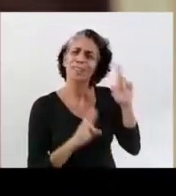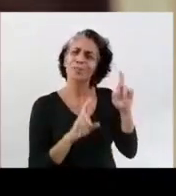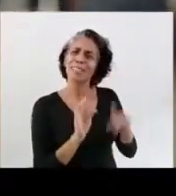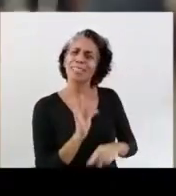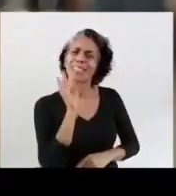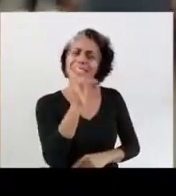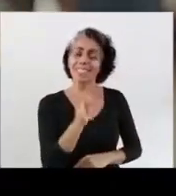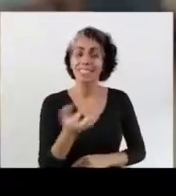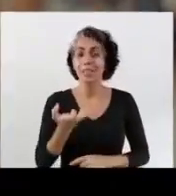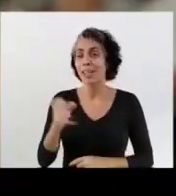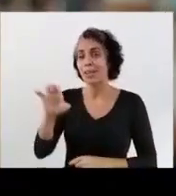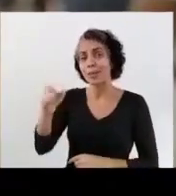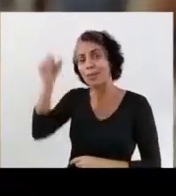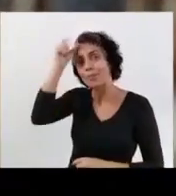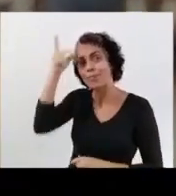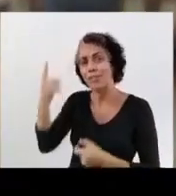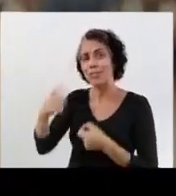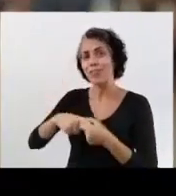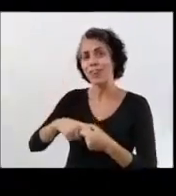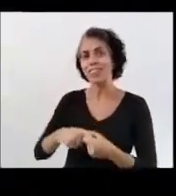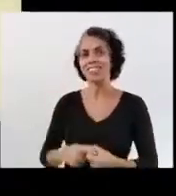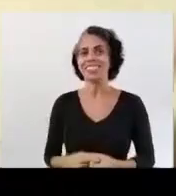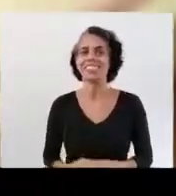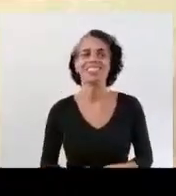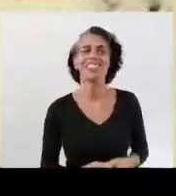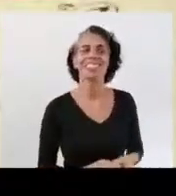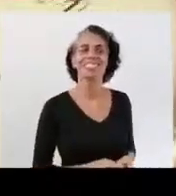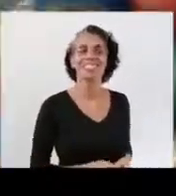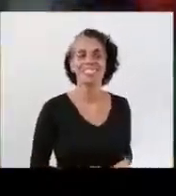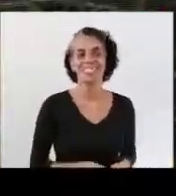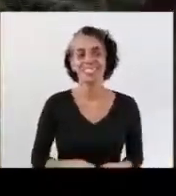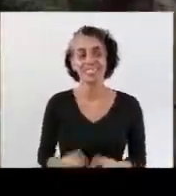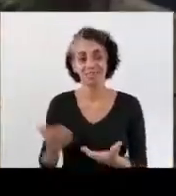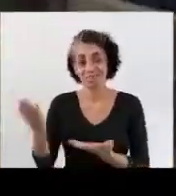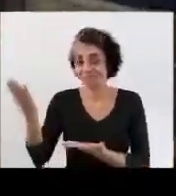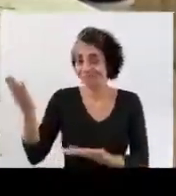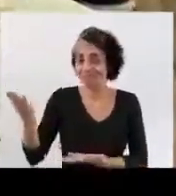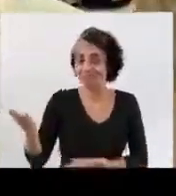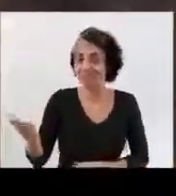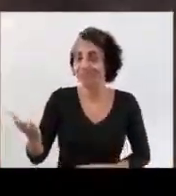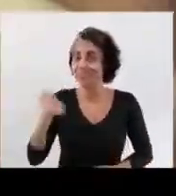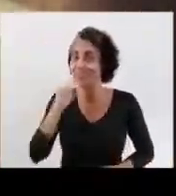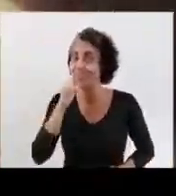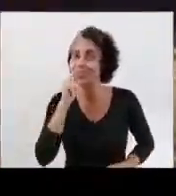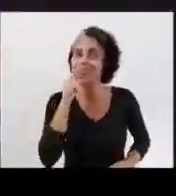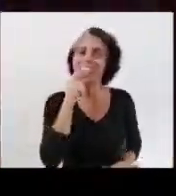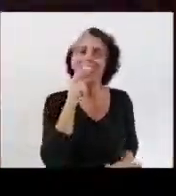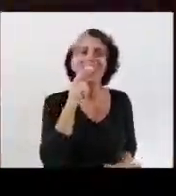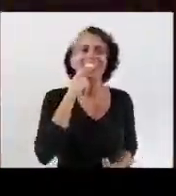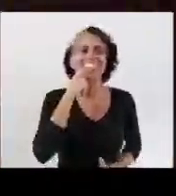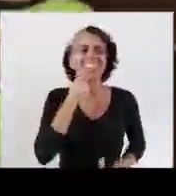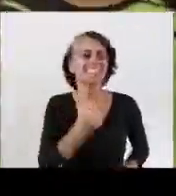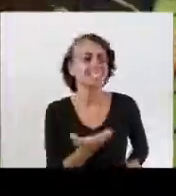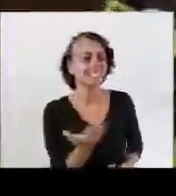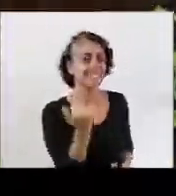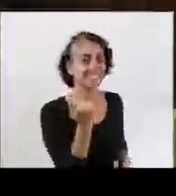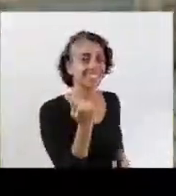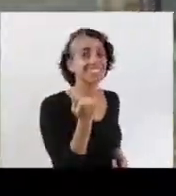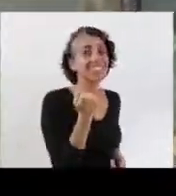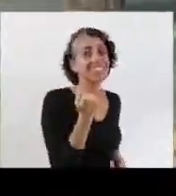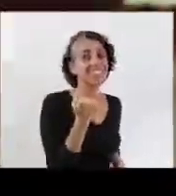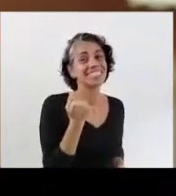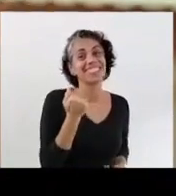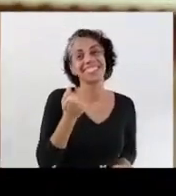nossa esperança. Eu quero o meu ex de volta. Olha o Eduardo Paes chegando.